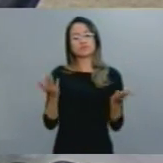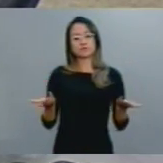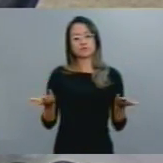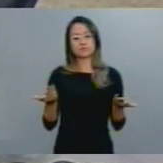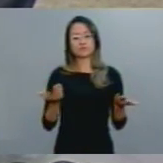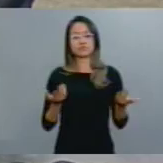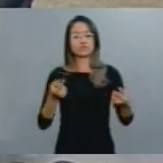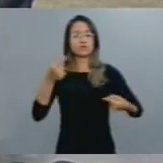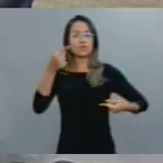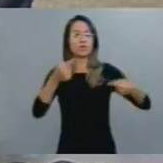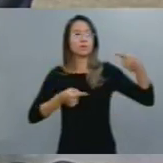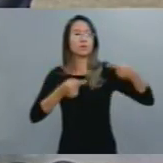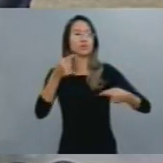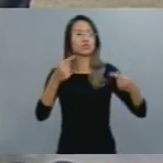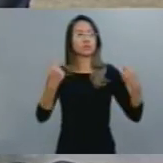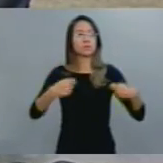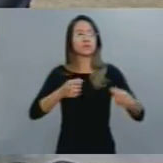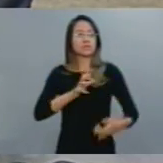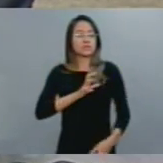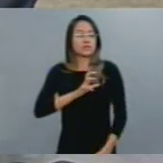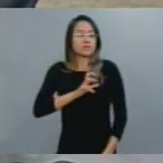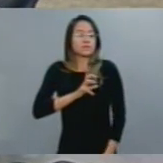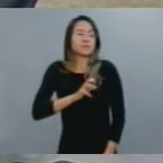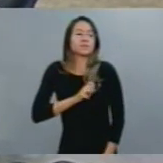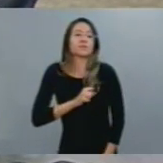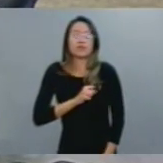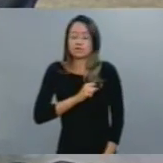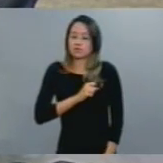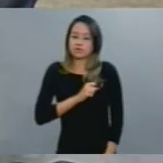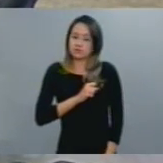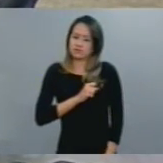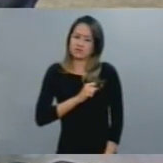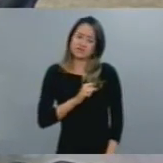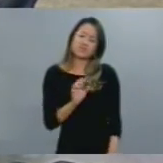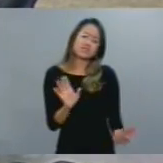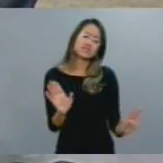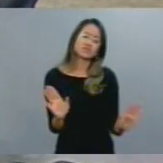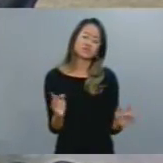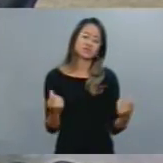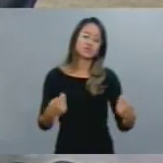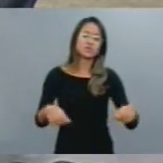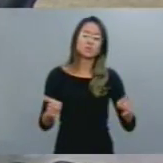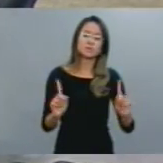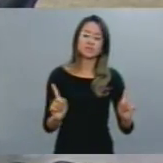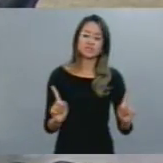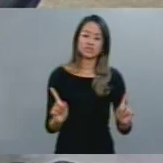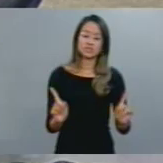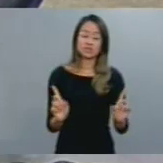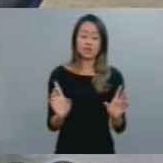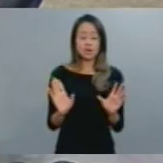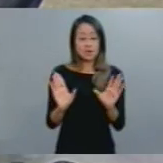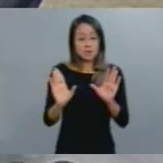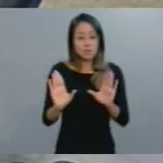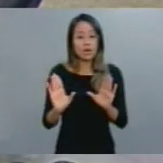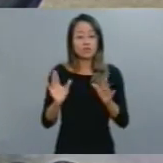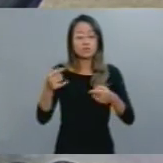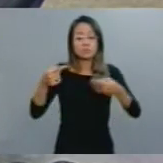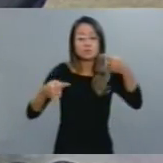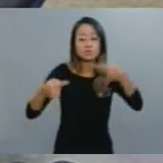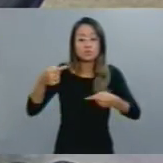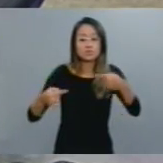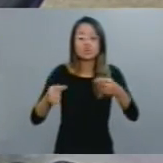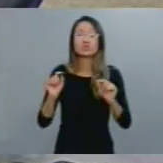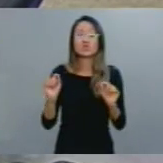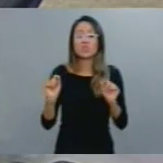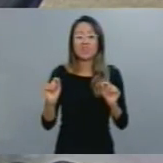feita com paixão, mas é preciso desapaixonar esse debate, no sentido de que política não é time